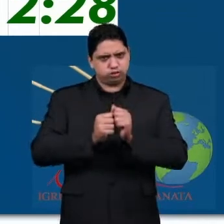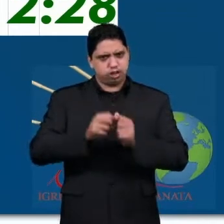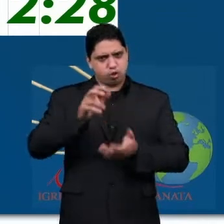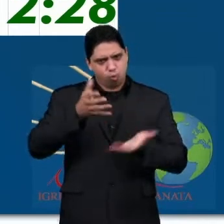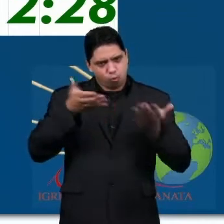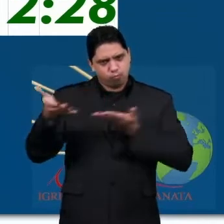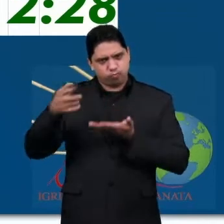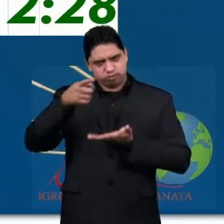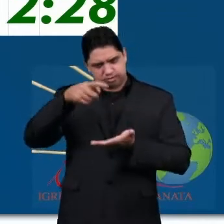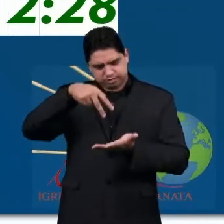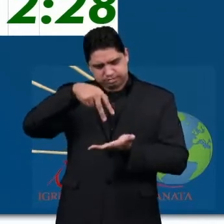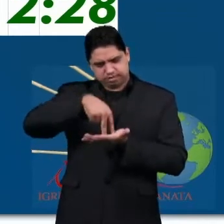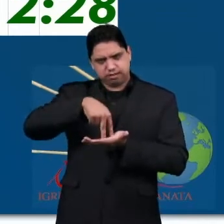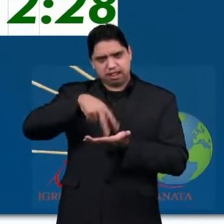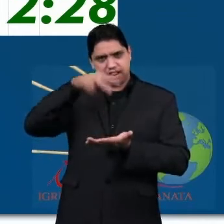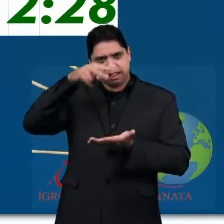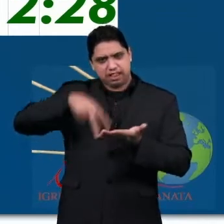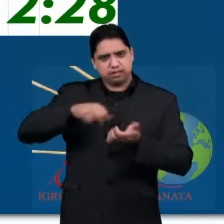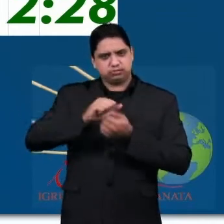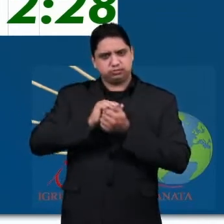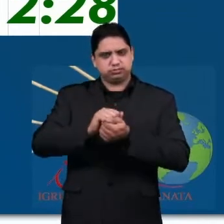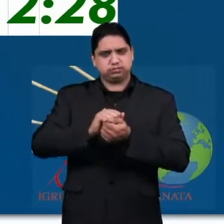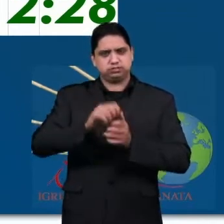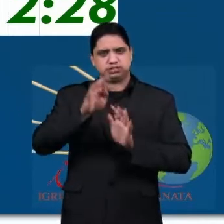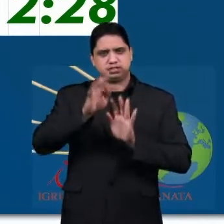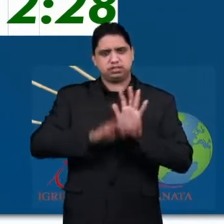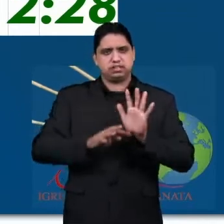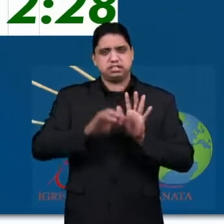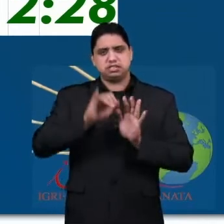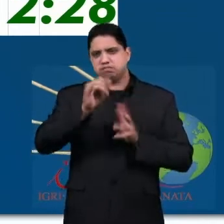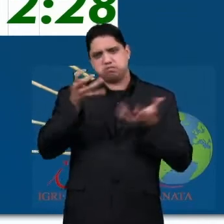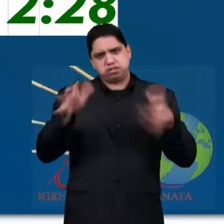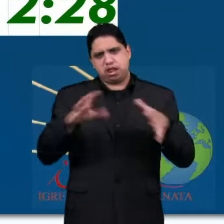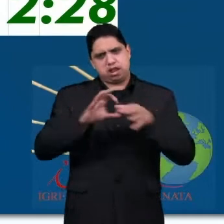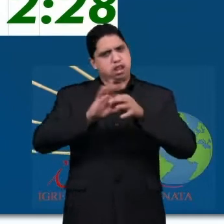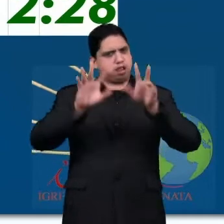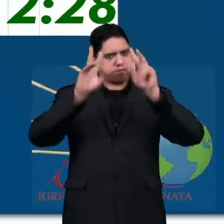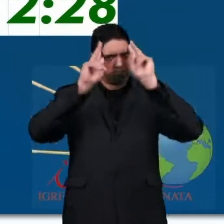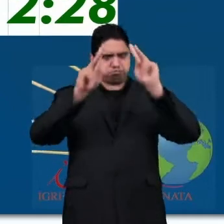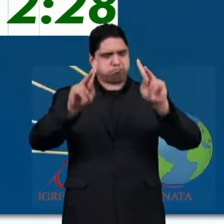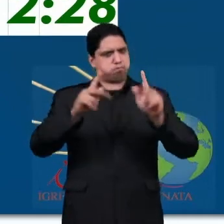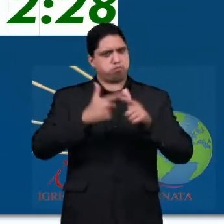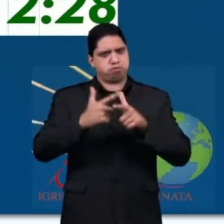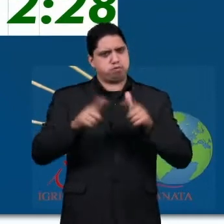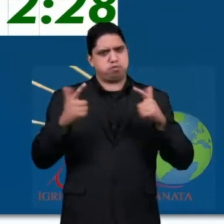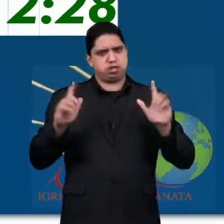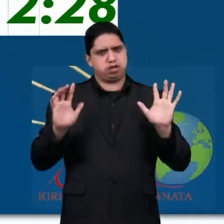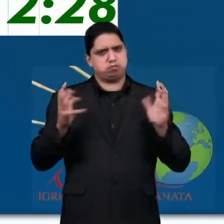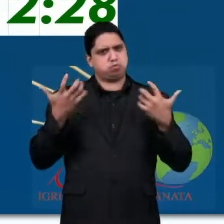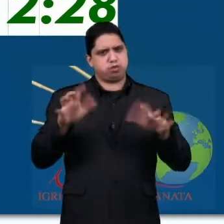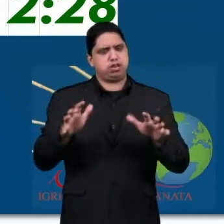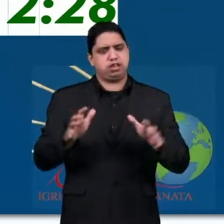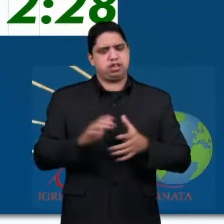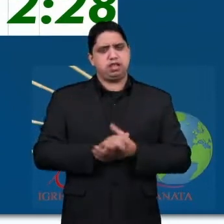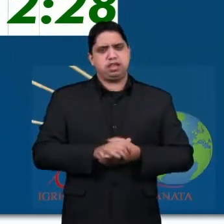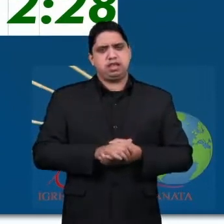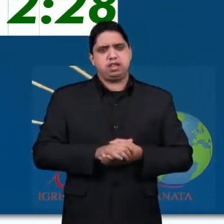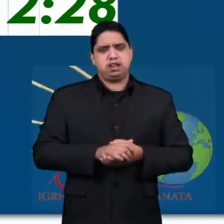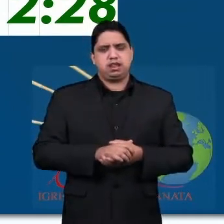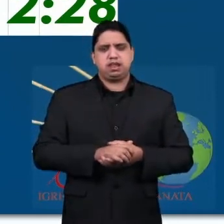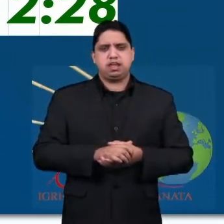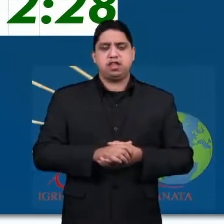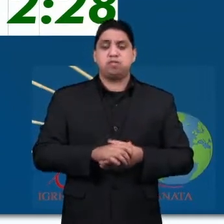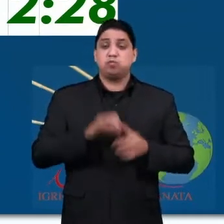pé para ler comigo esse texto. E os demais, os que não quiserem, fiquem assentados. Não queremos incomodar ninguém. Você precisa de